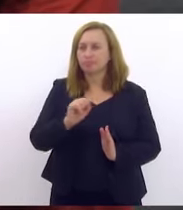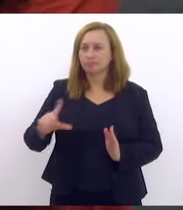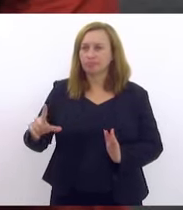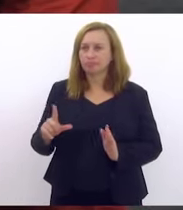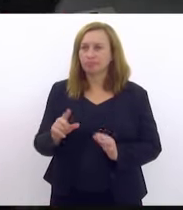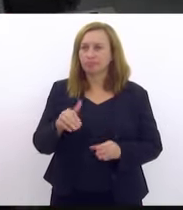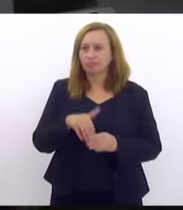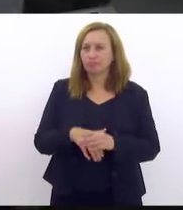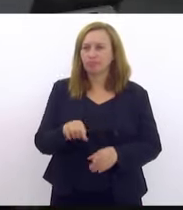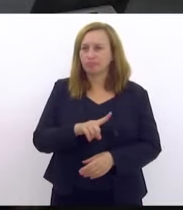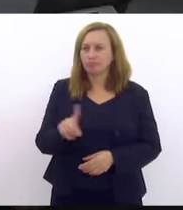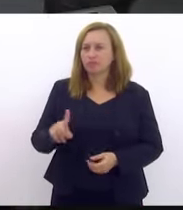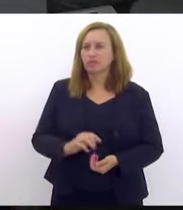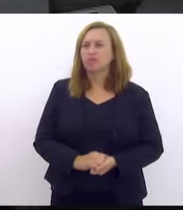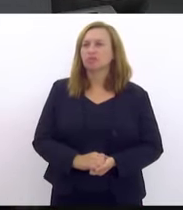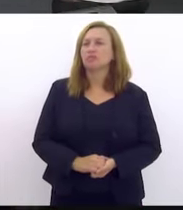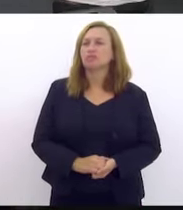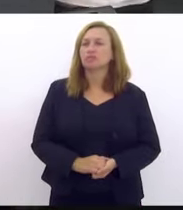não.